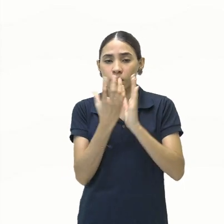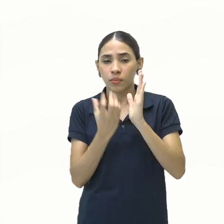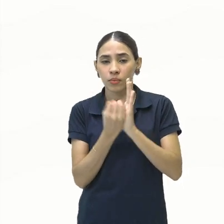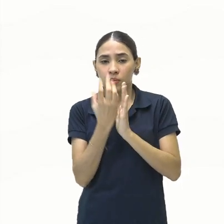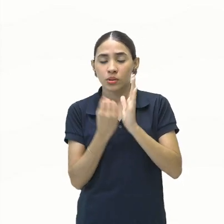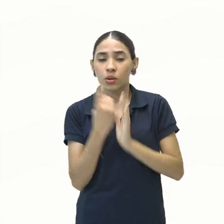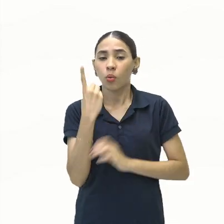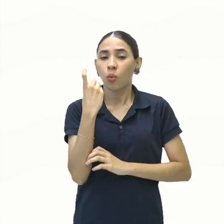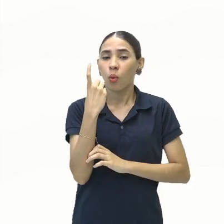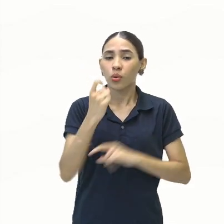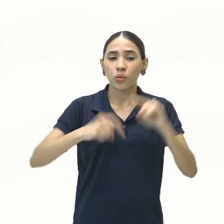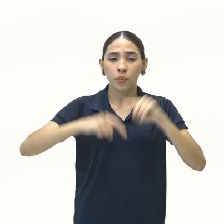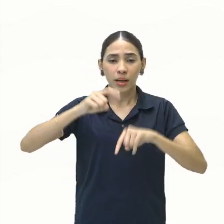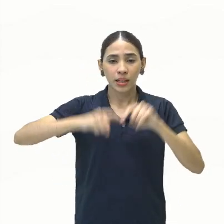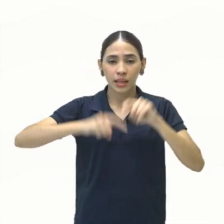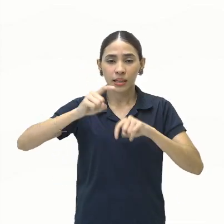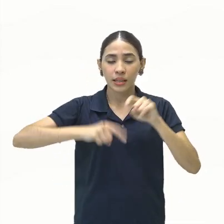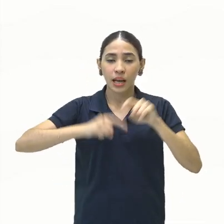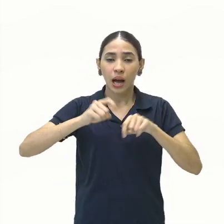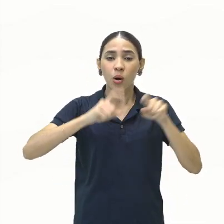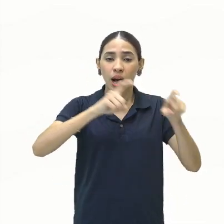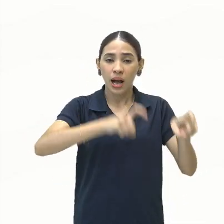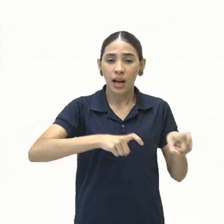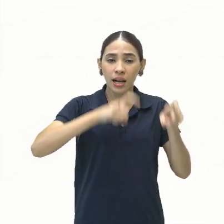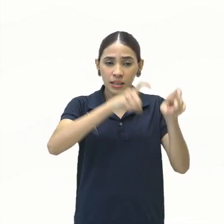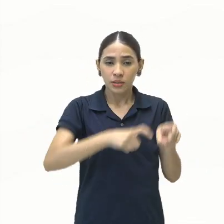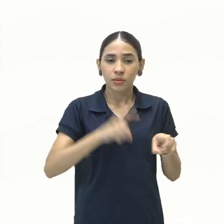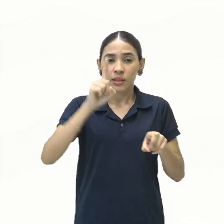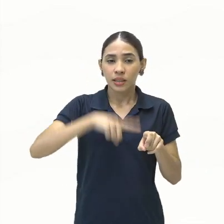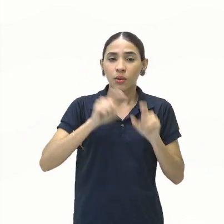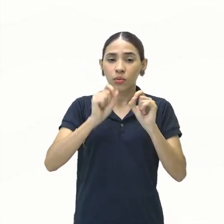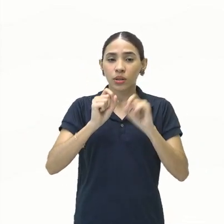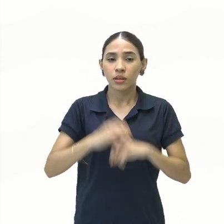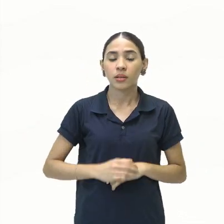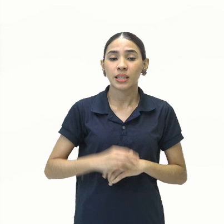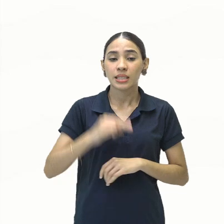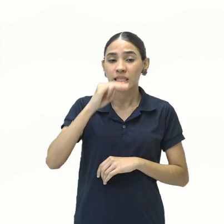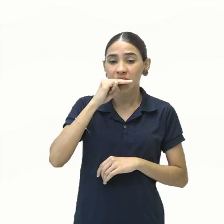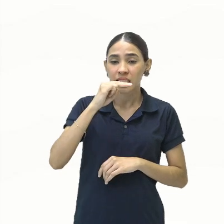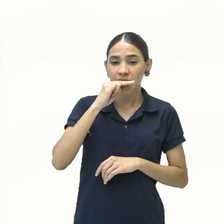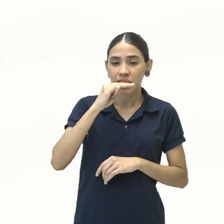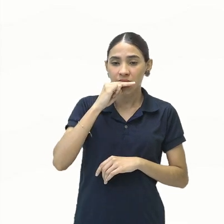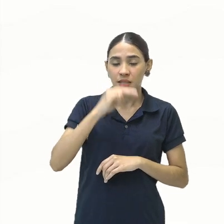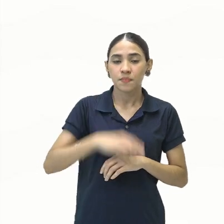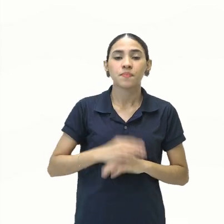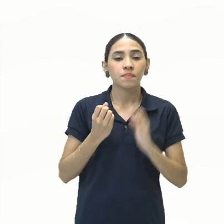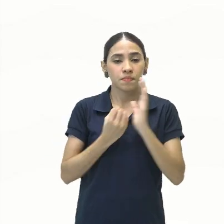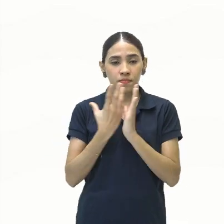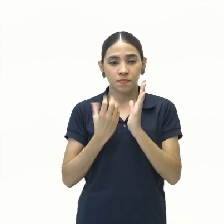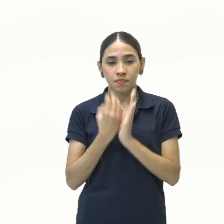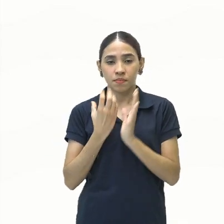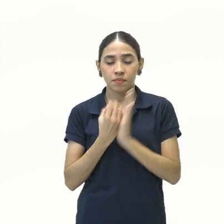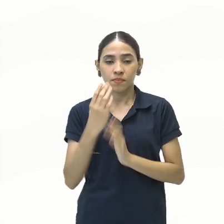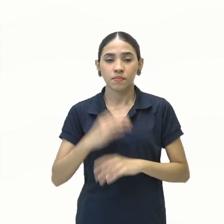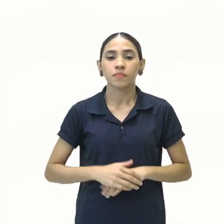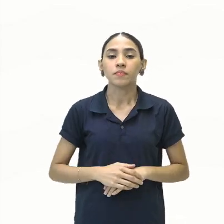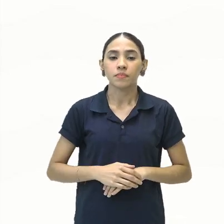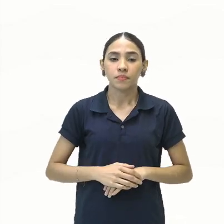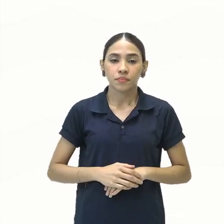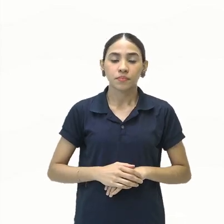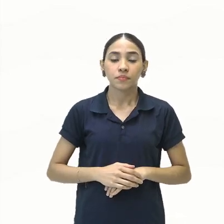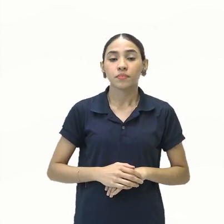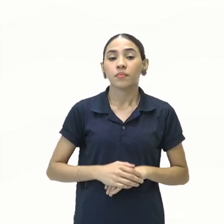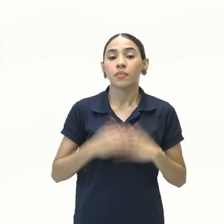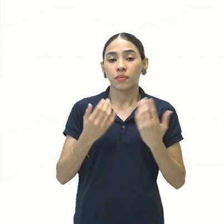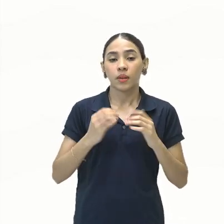de um único produto agrícola, que era justamente a cana-de-açúcar nesse momento das capitanias hereditárias.